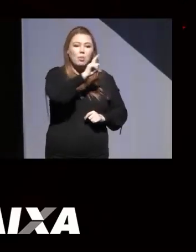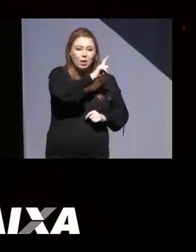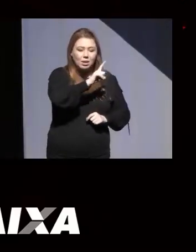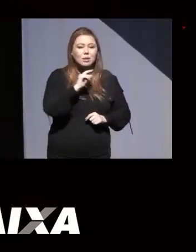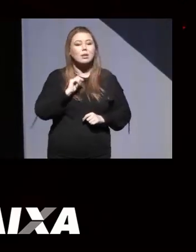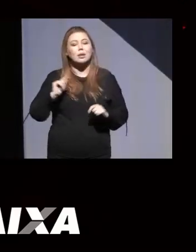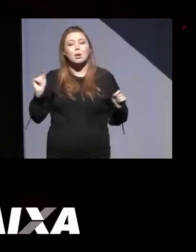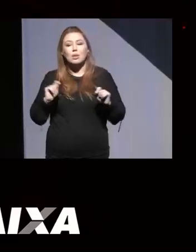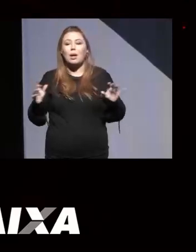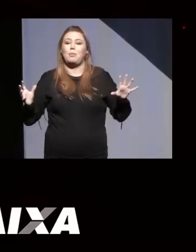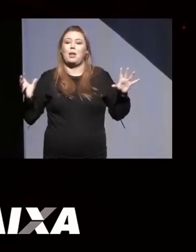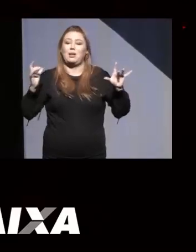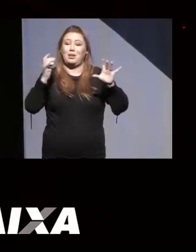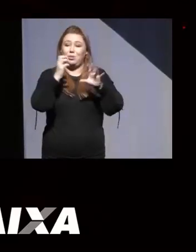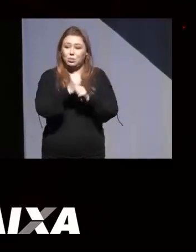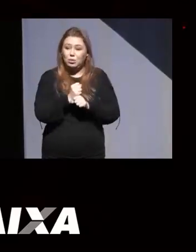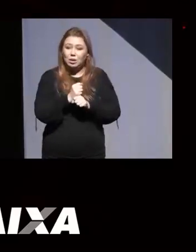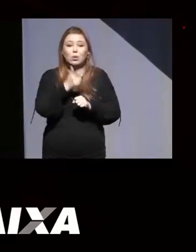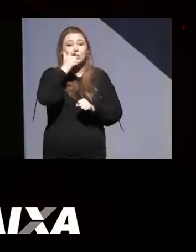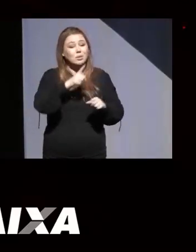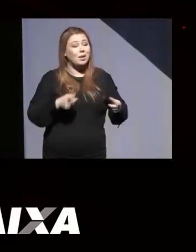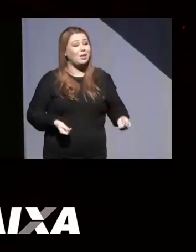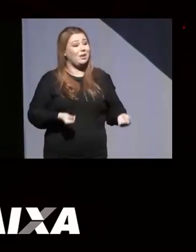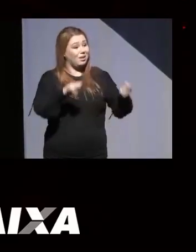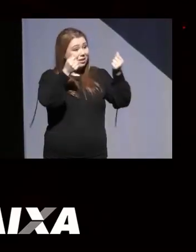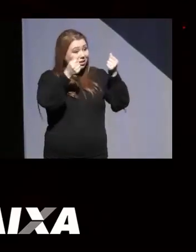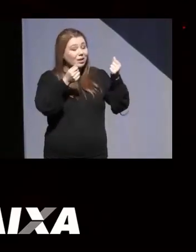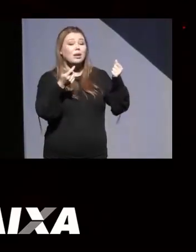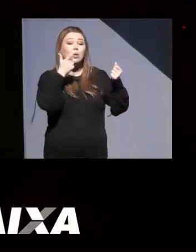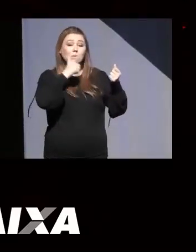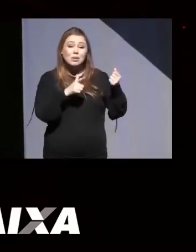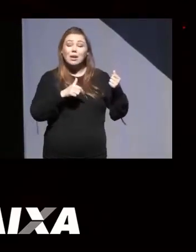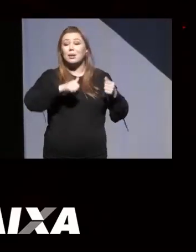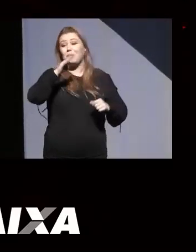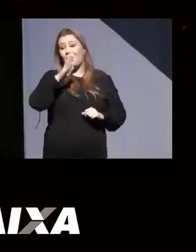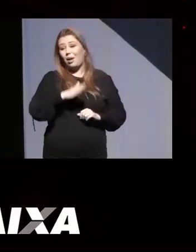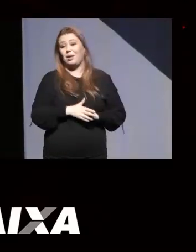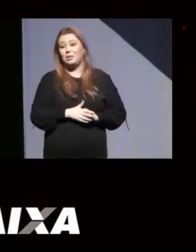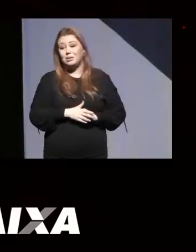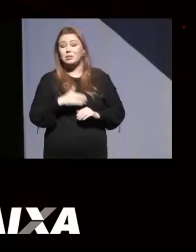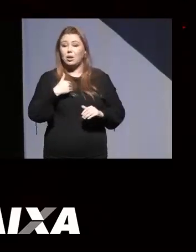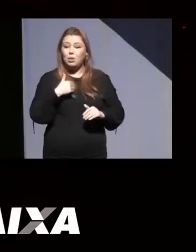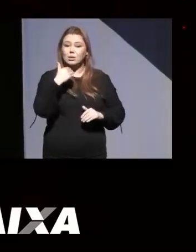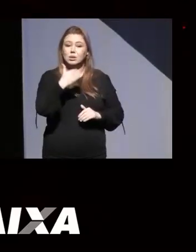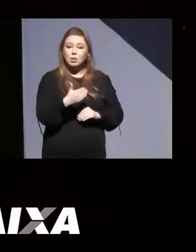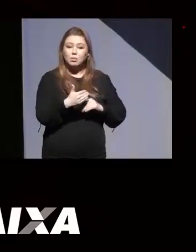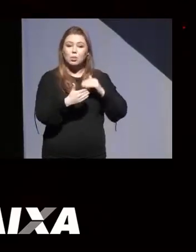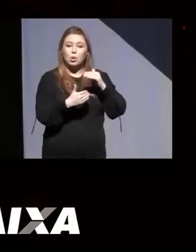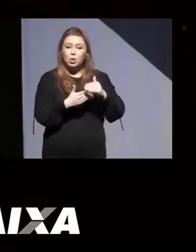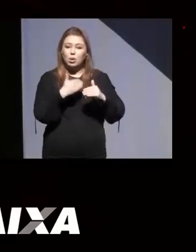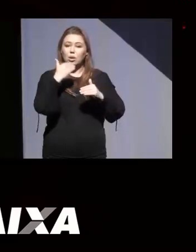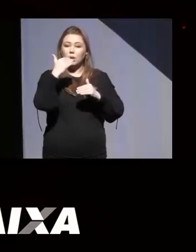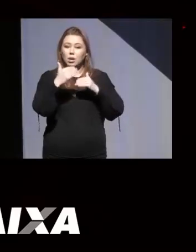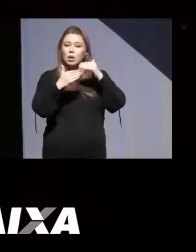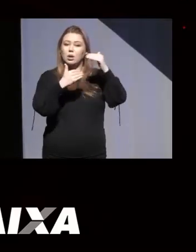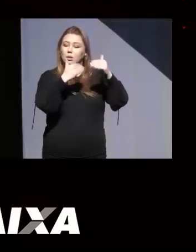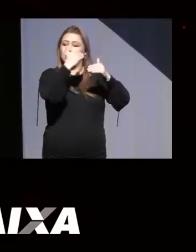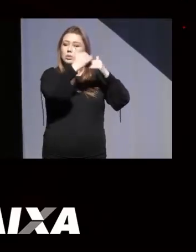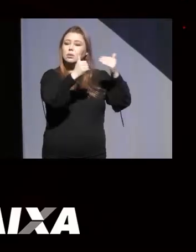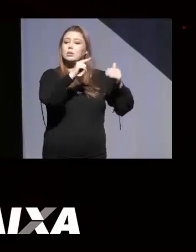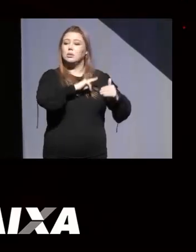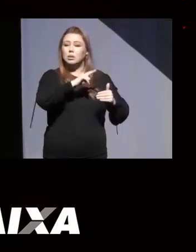de cálculo, ou seja, aumenta a riqueza, aumenta a alíquota. É nessa progressividade que ocorre